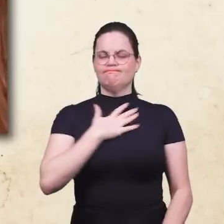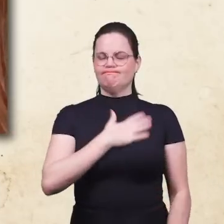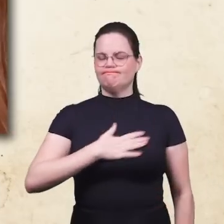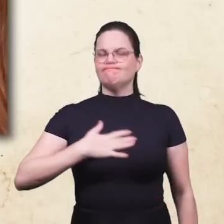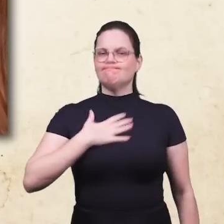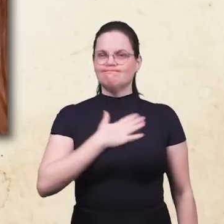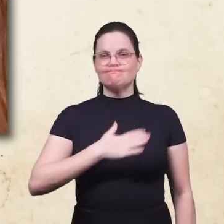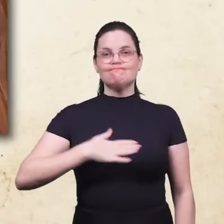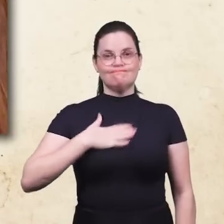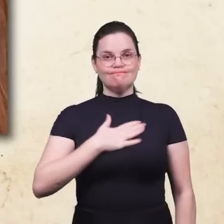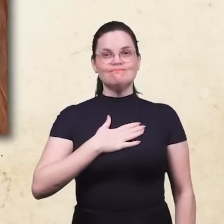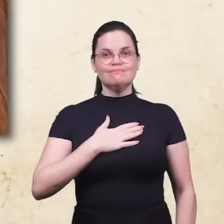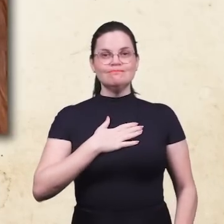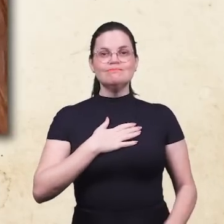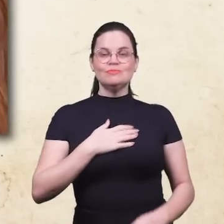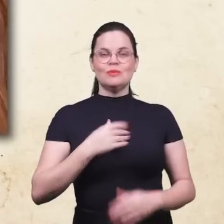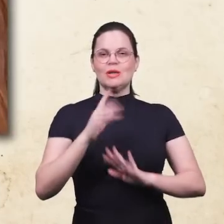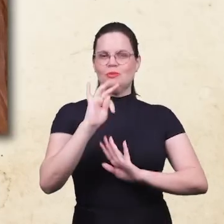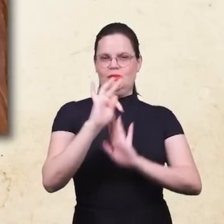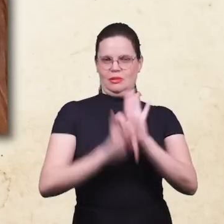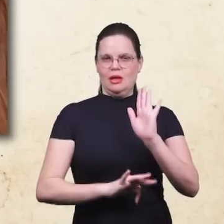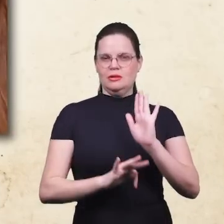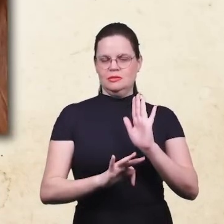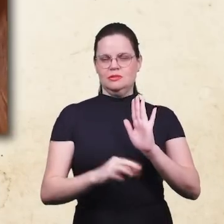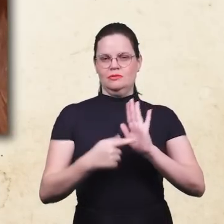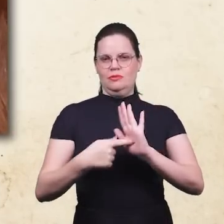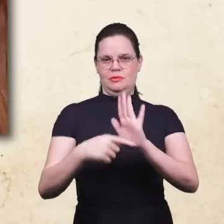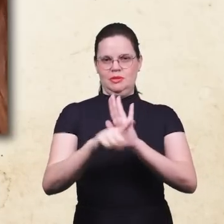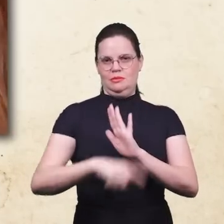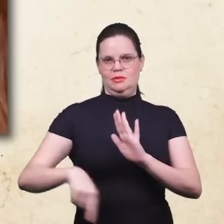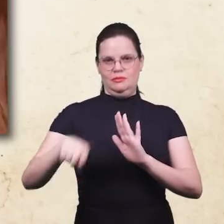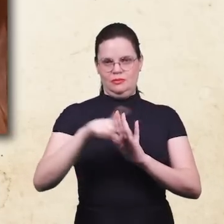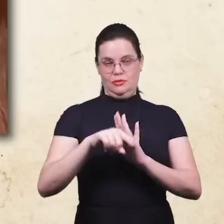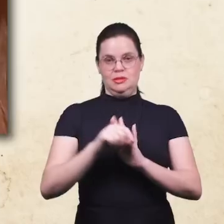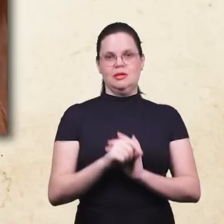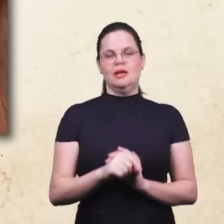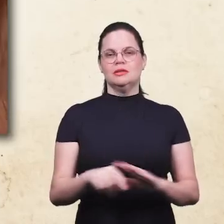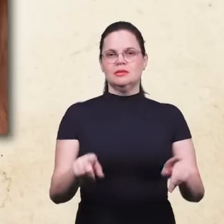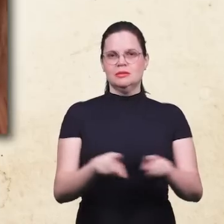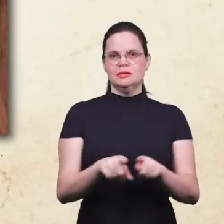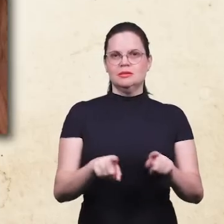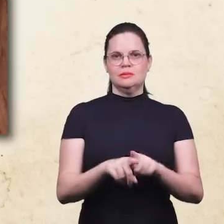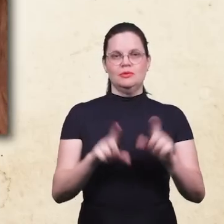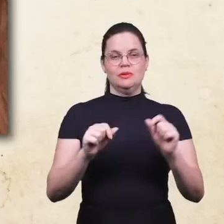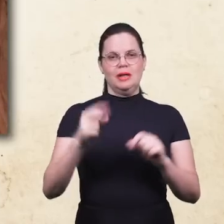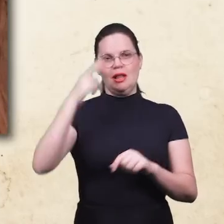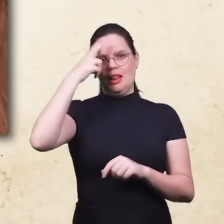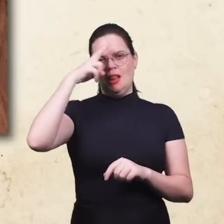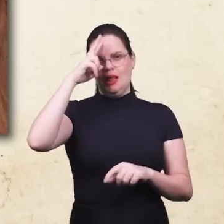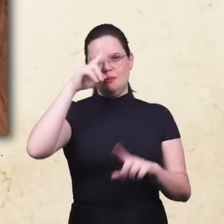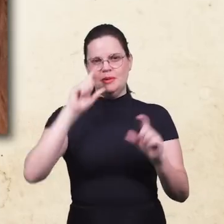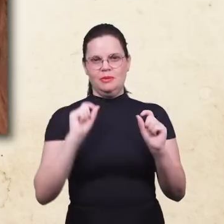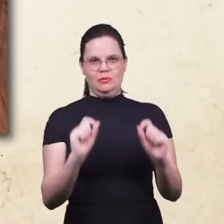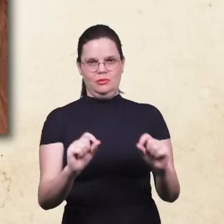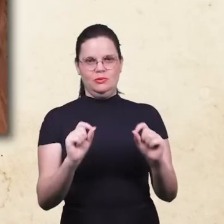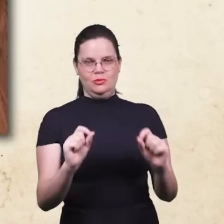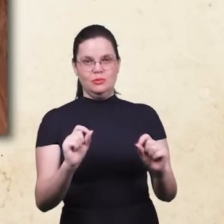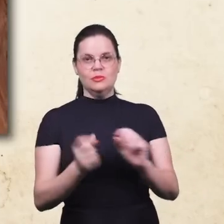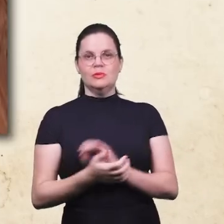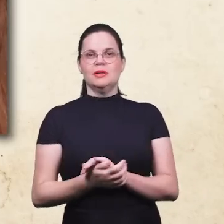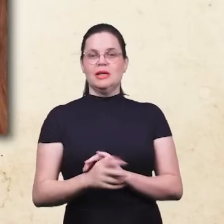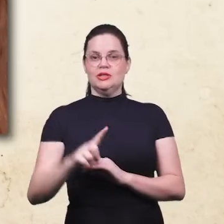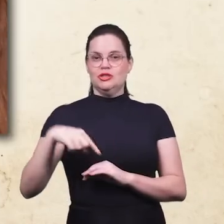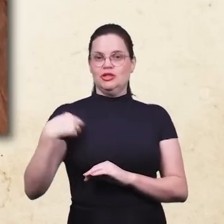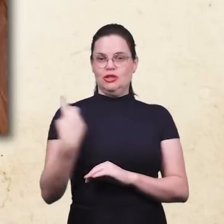muito realizada. E um texto para deixar para os jovens e para todos nós, sempre lembrarmos que aquilo que nós fazemos